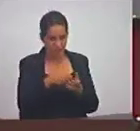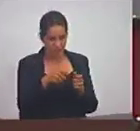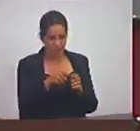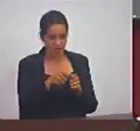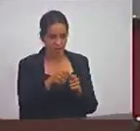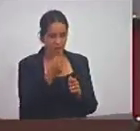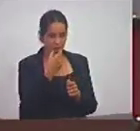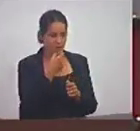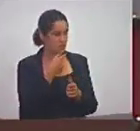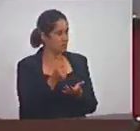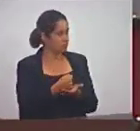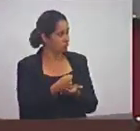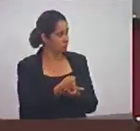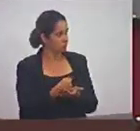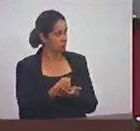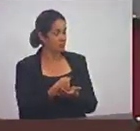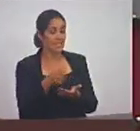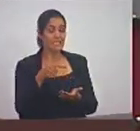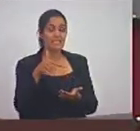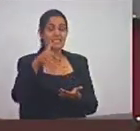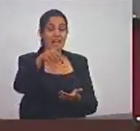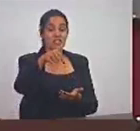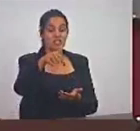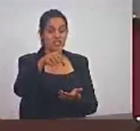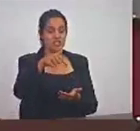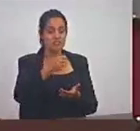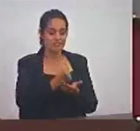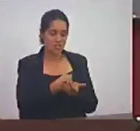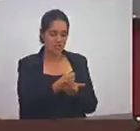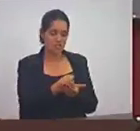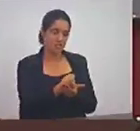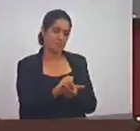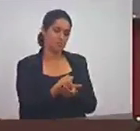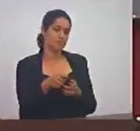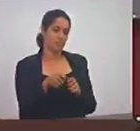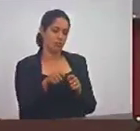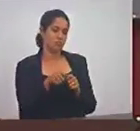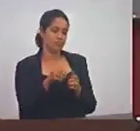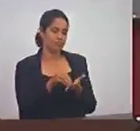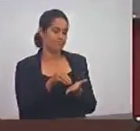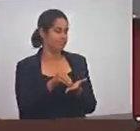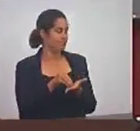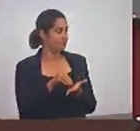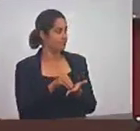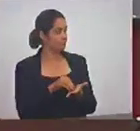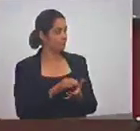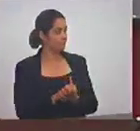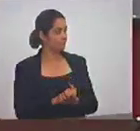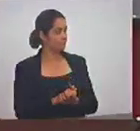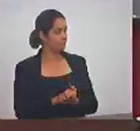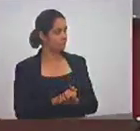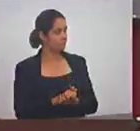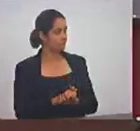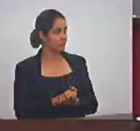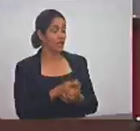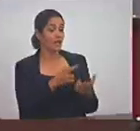não. 7 tipos de medicamento que está faltando. E que é de responsabilidade da rede pública municipal de saúde, não é